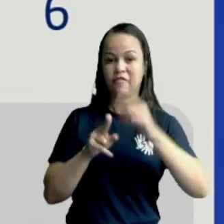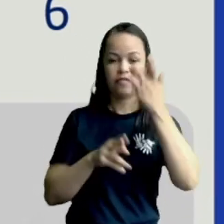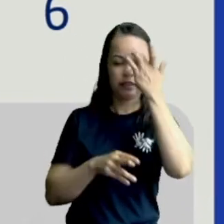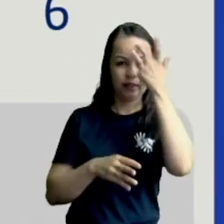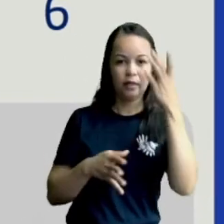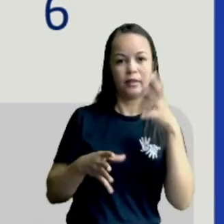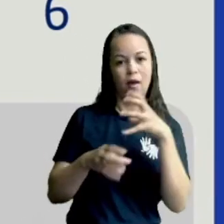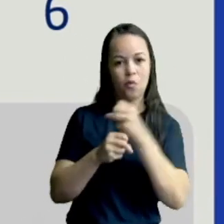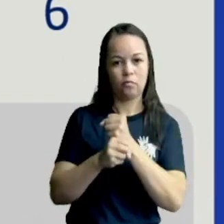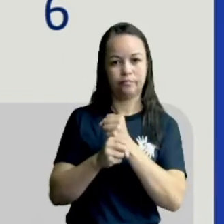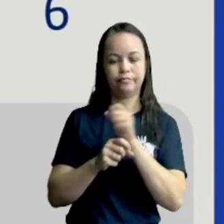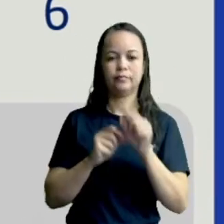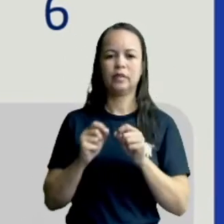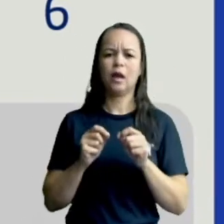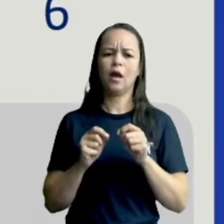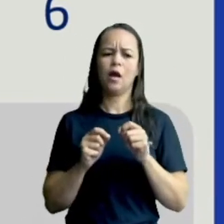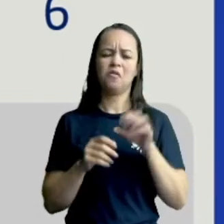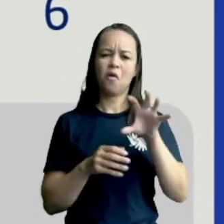não vou pegar aí